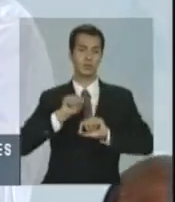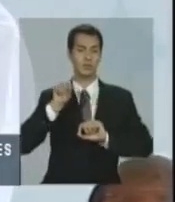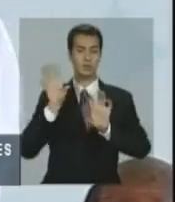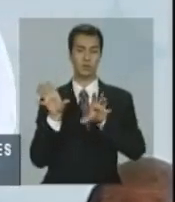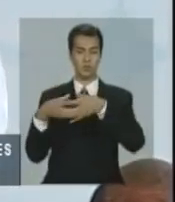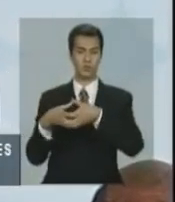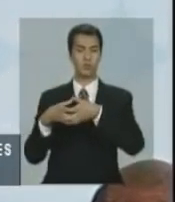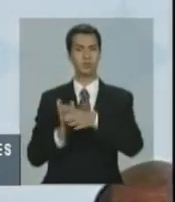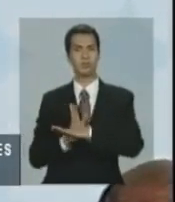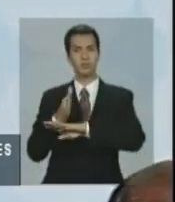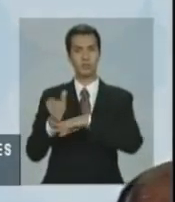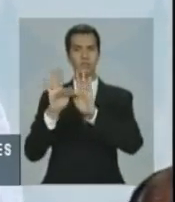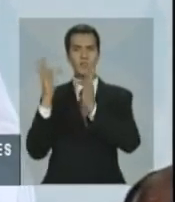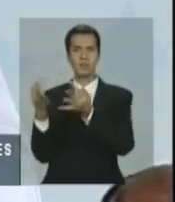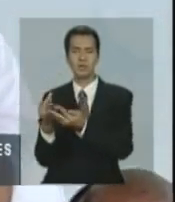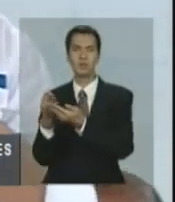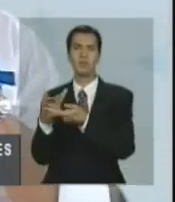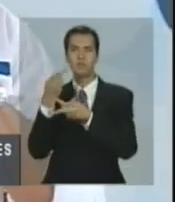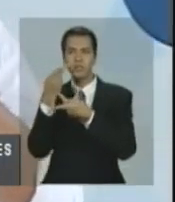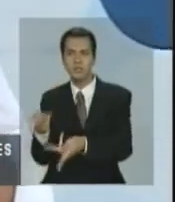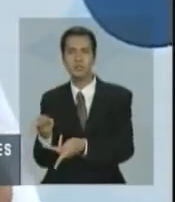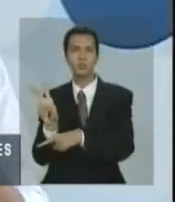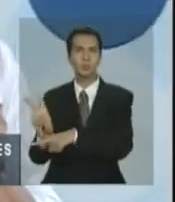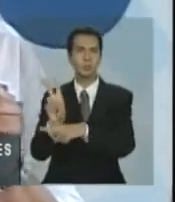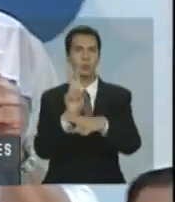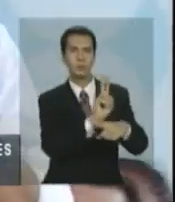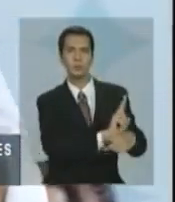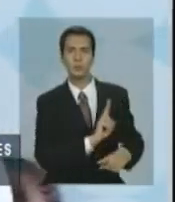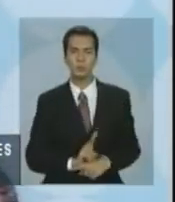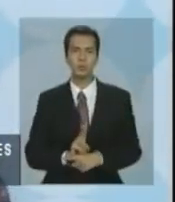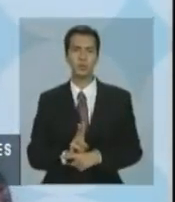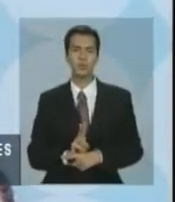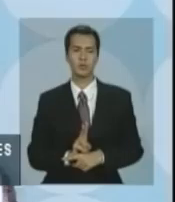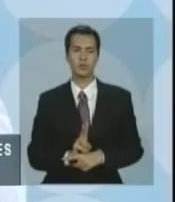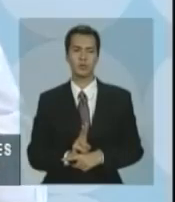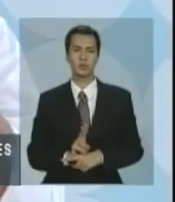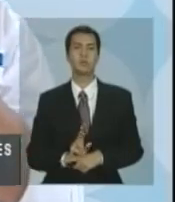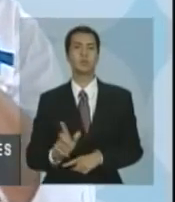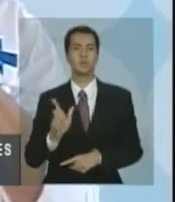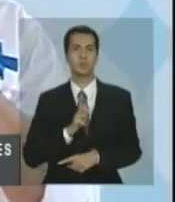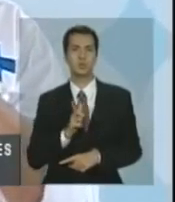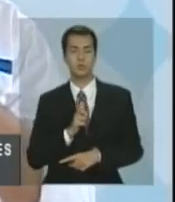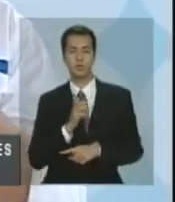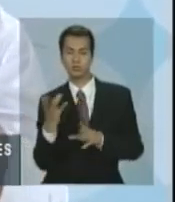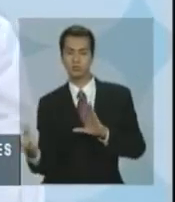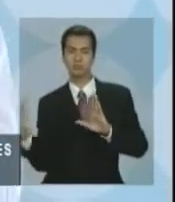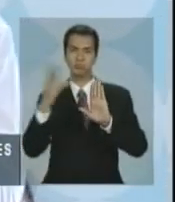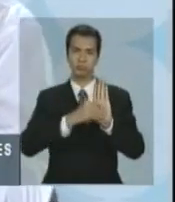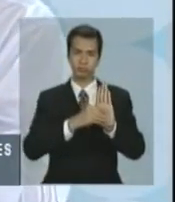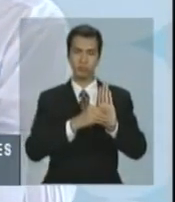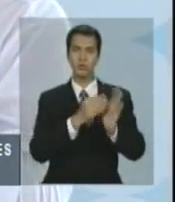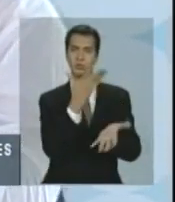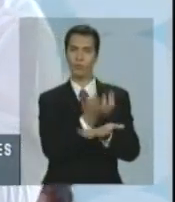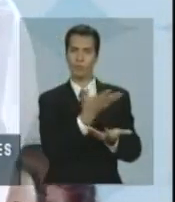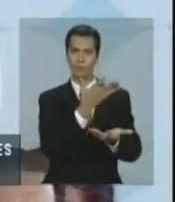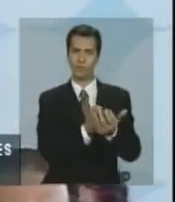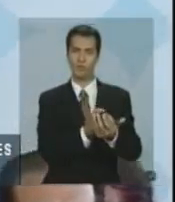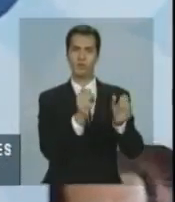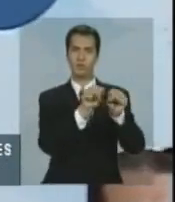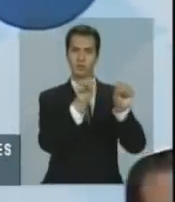Secretaria Municipal de Saúde e pelo Ministério. Cada atendimento sobe por um sistema de informação para o Ministério